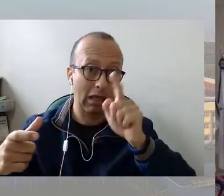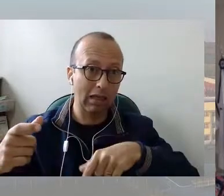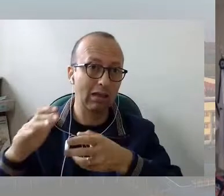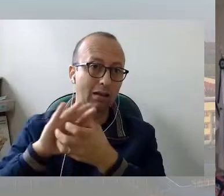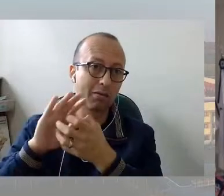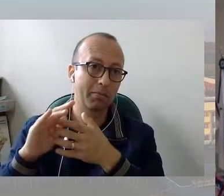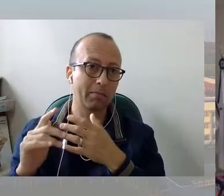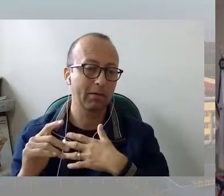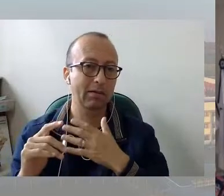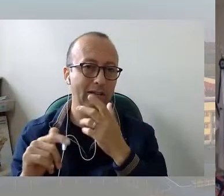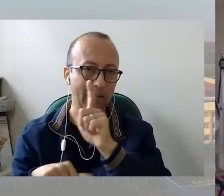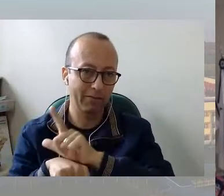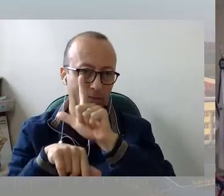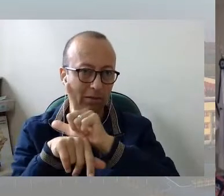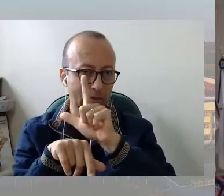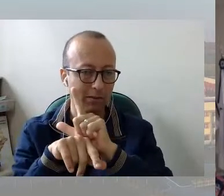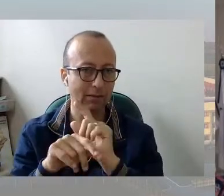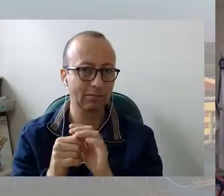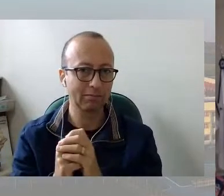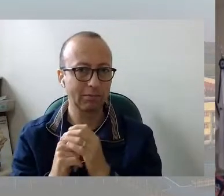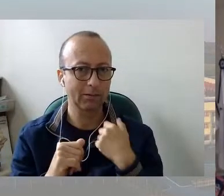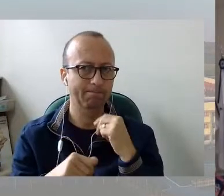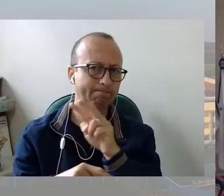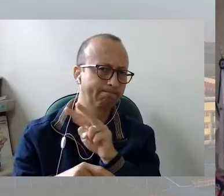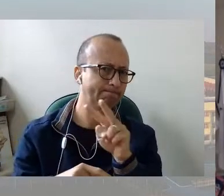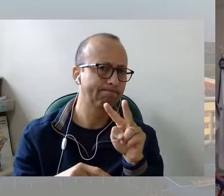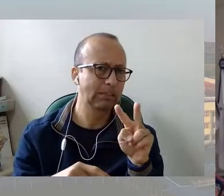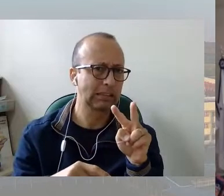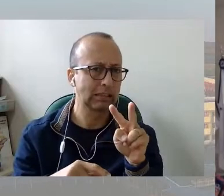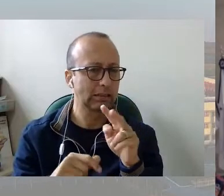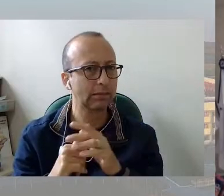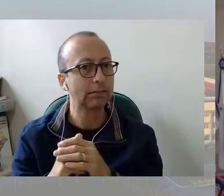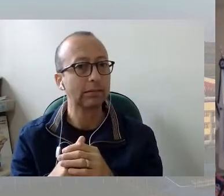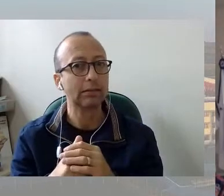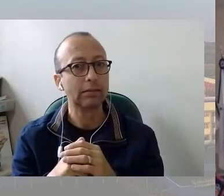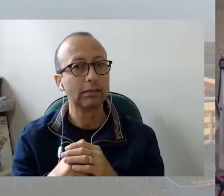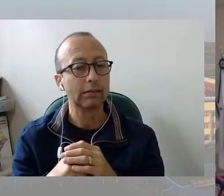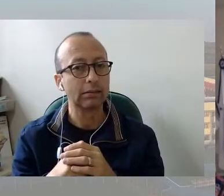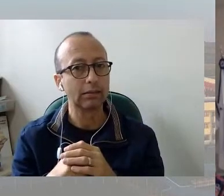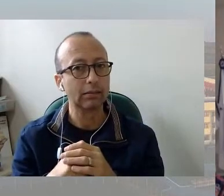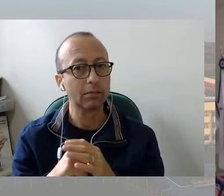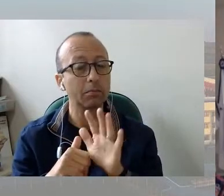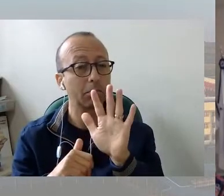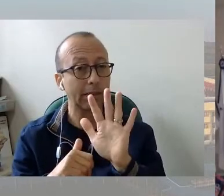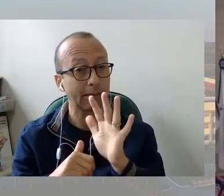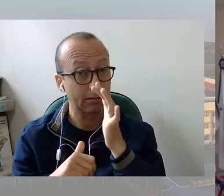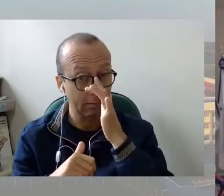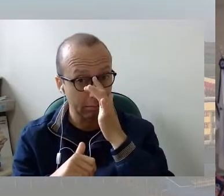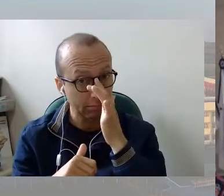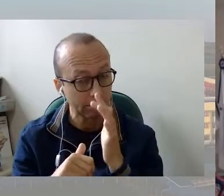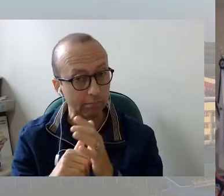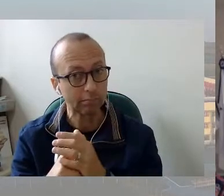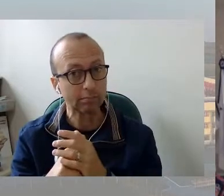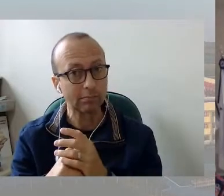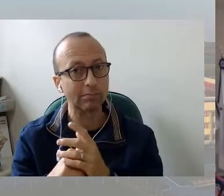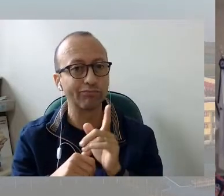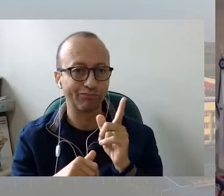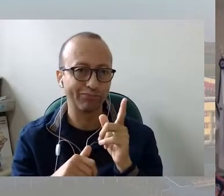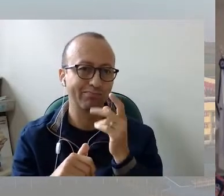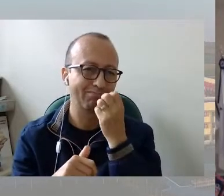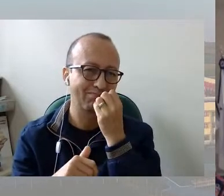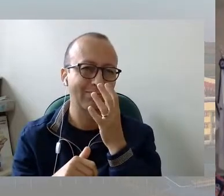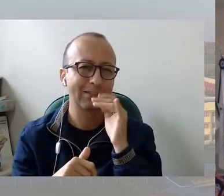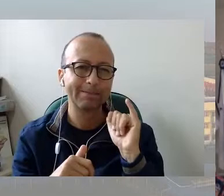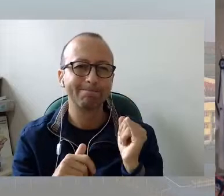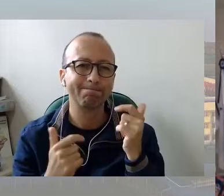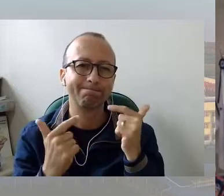de acompanhamento, e nesse sentido a gente tem a alegria de poder contar com uma psicóloga que também